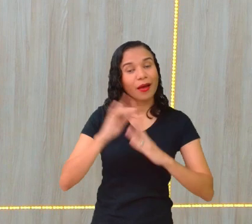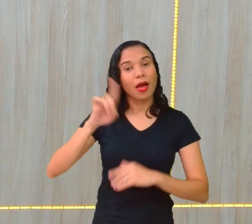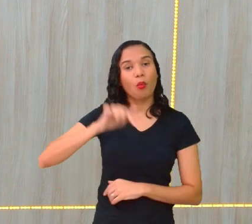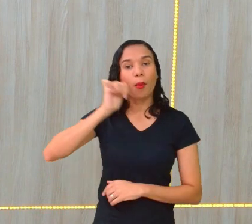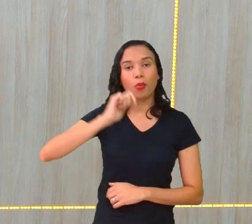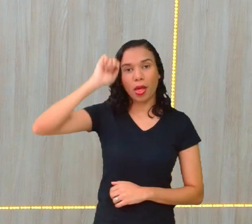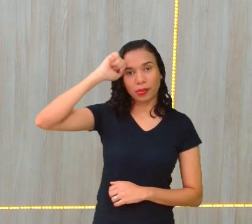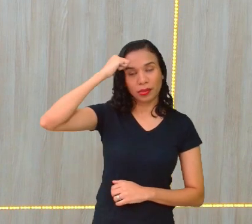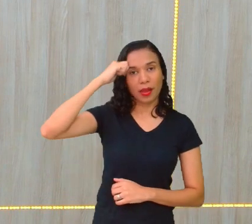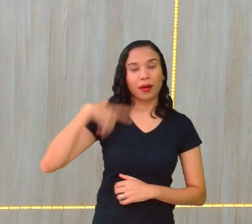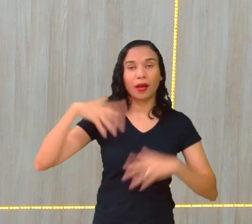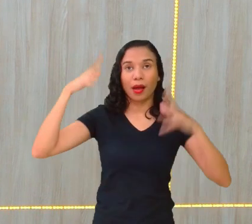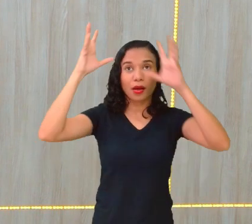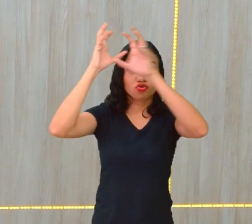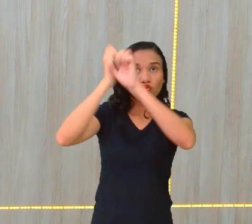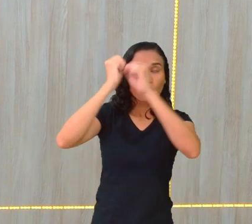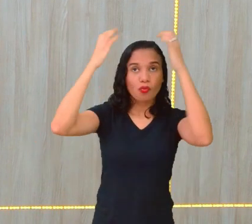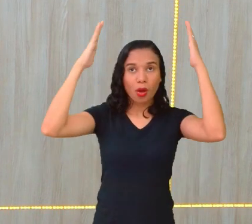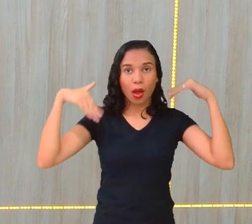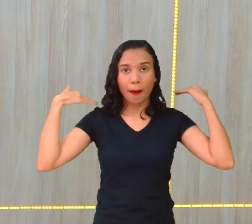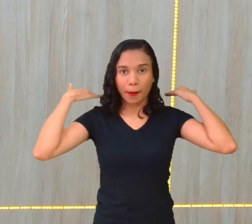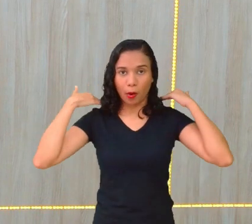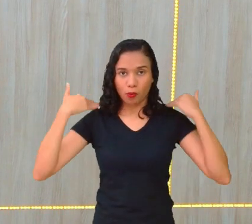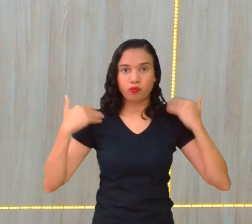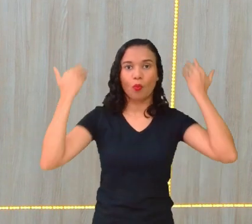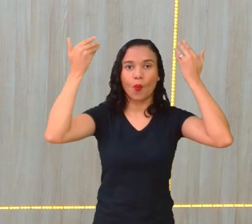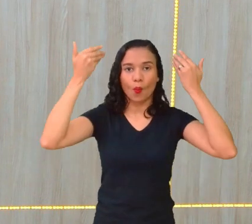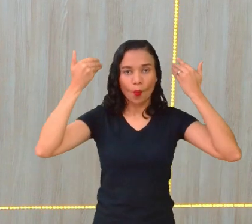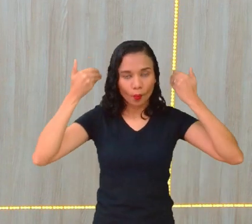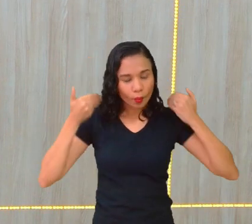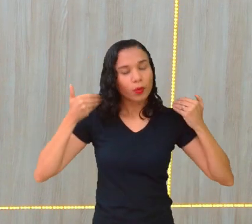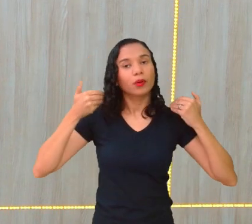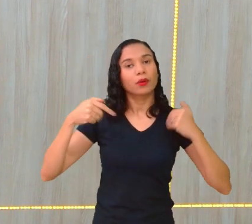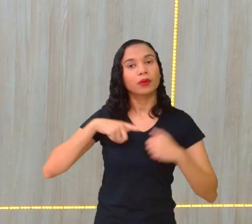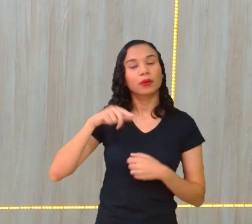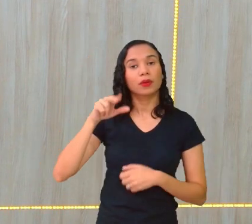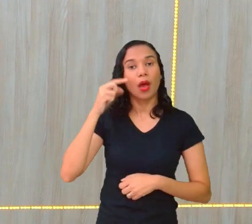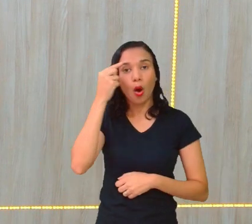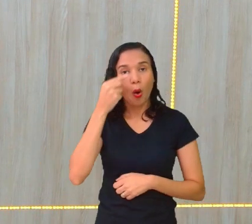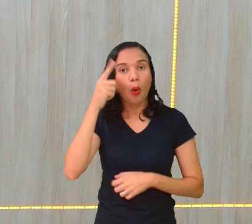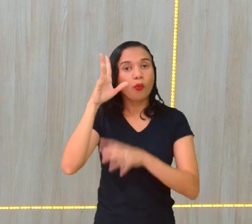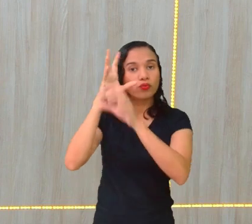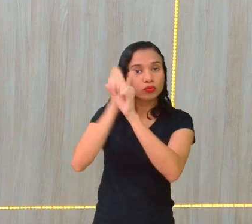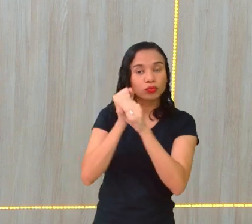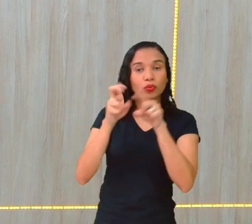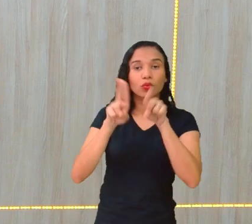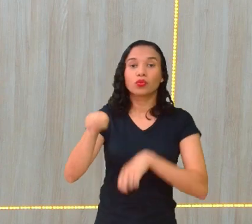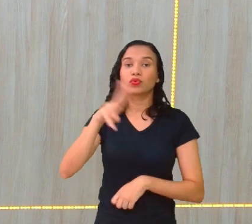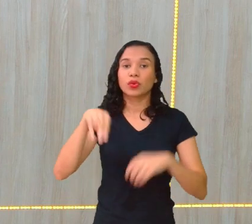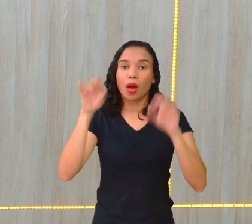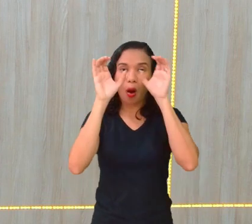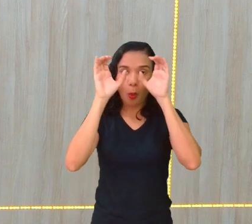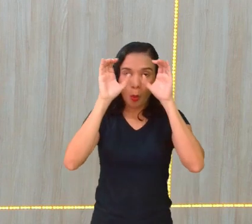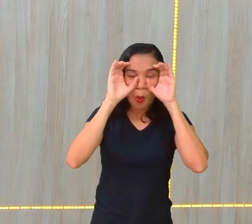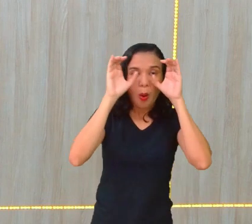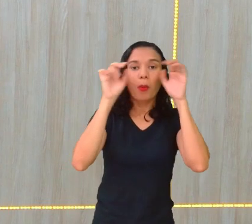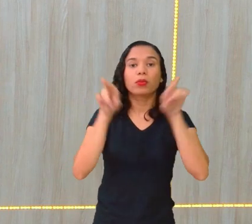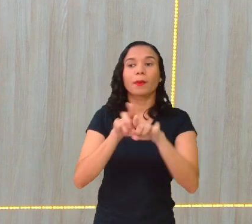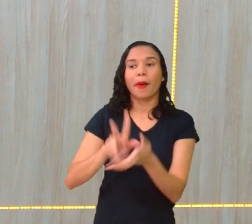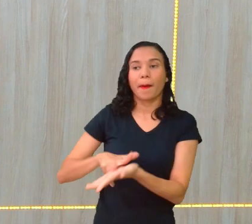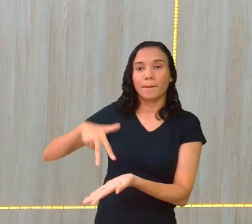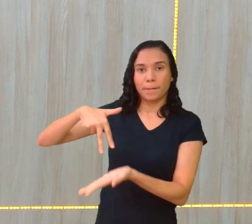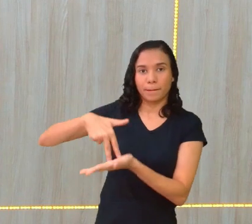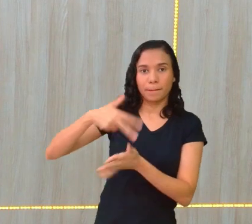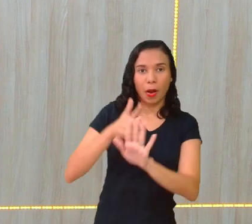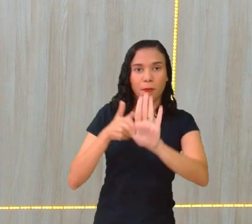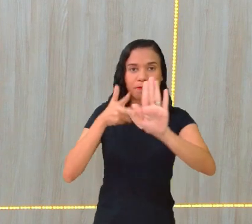uma mulher negra de cabelos escuros, curtos, alisados. Eu tenho olhos escuros, uso óculos arredondados, estou em pé aqui